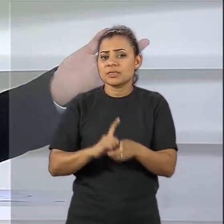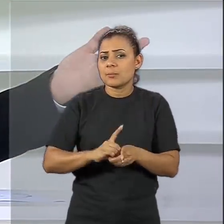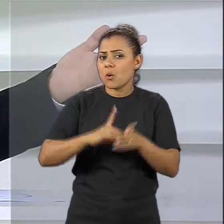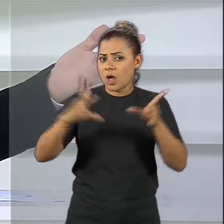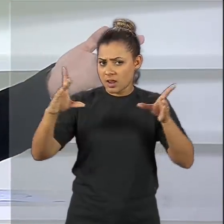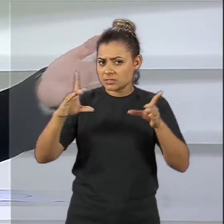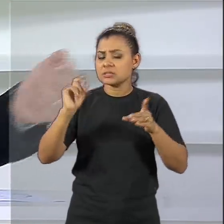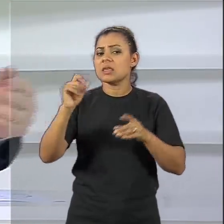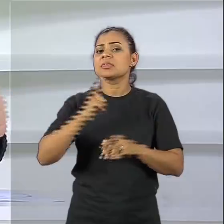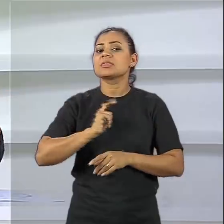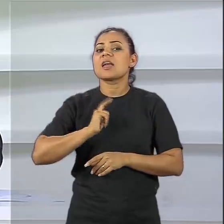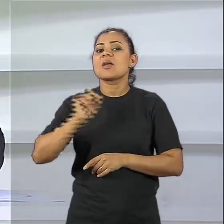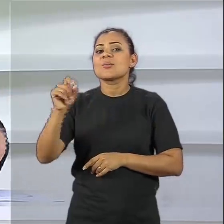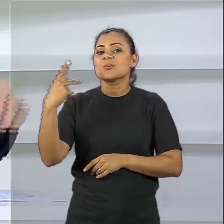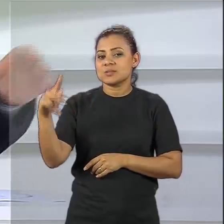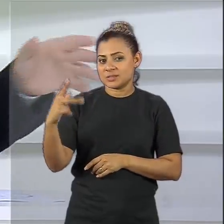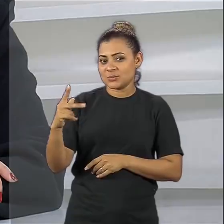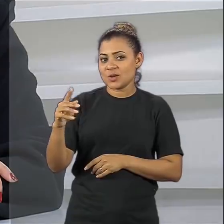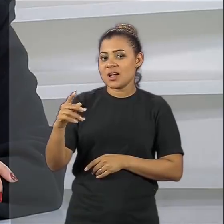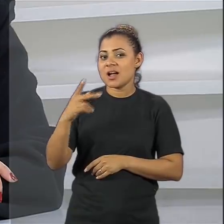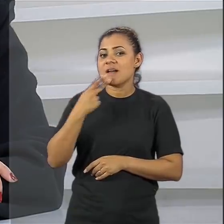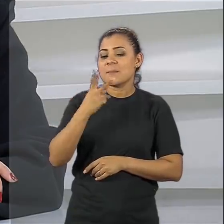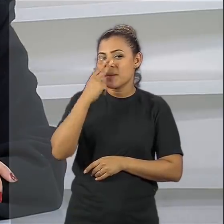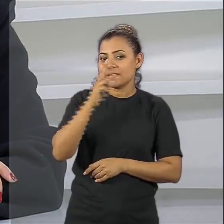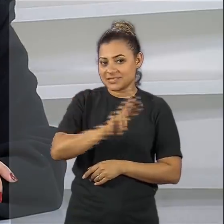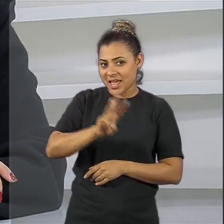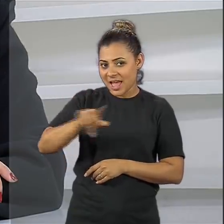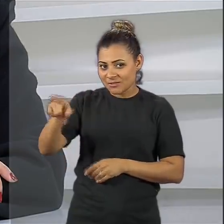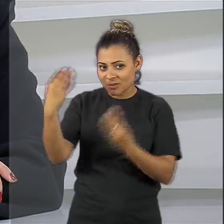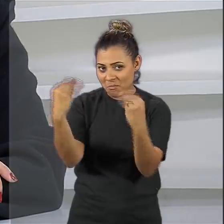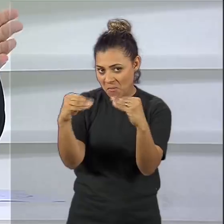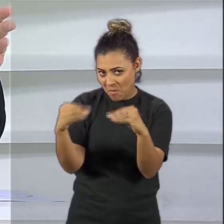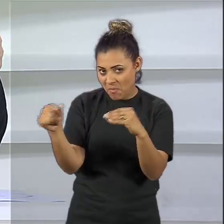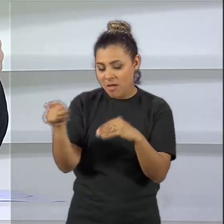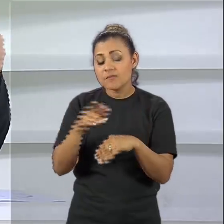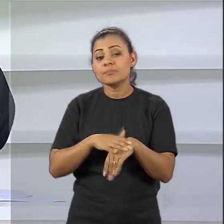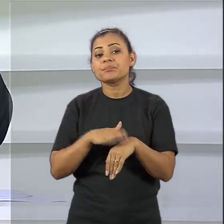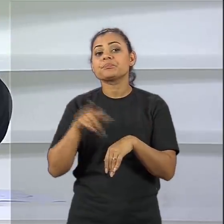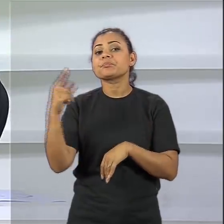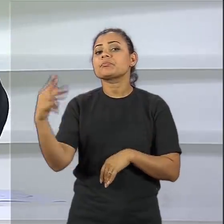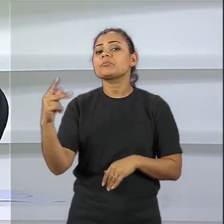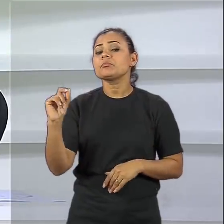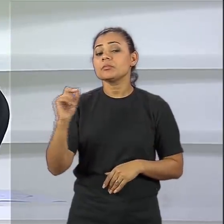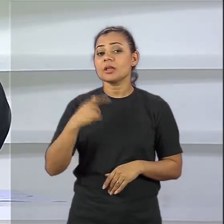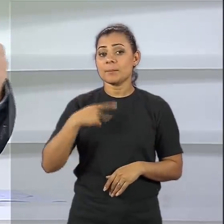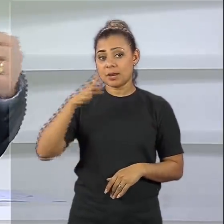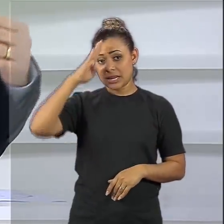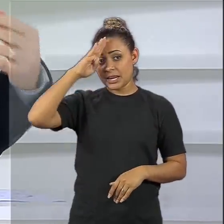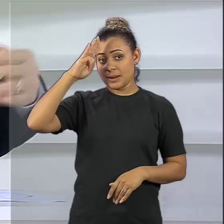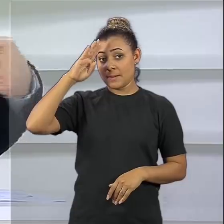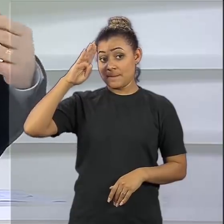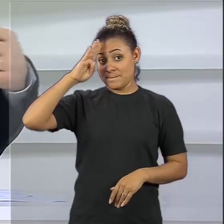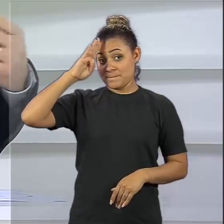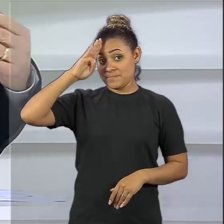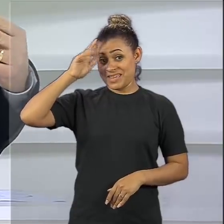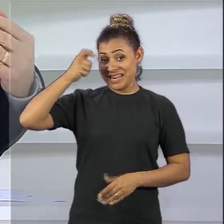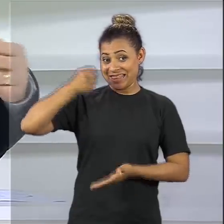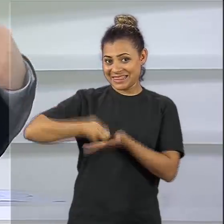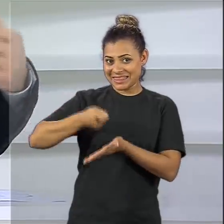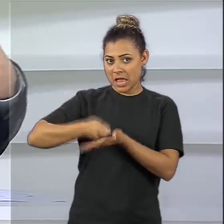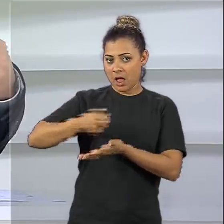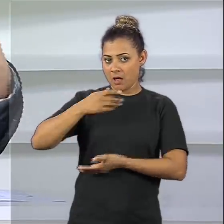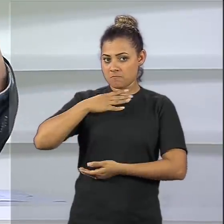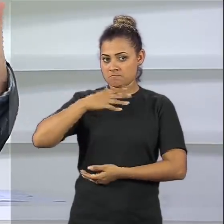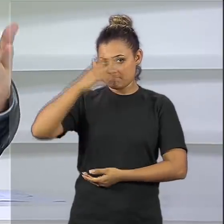tem a tua coluna, Eliane, que fala que essas candidaturas de militares não são candidaturas